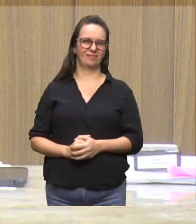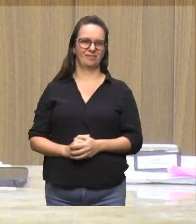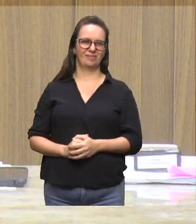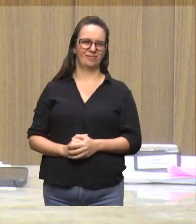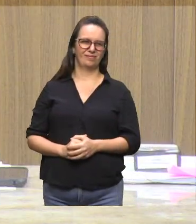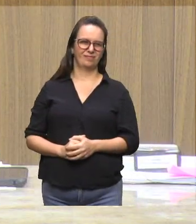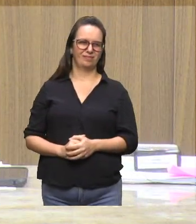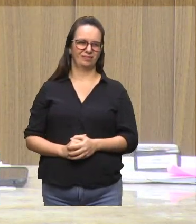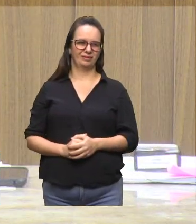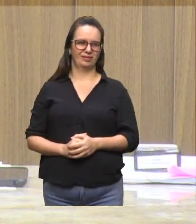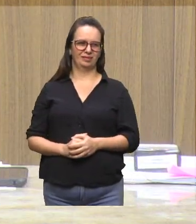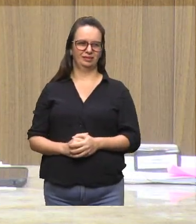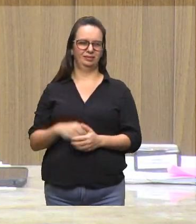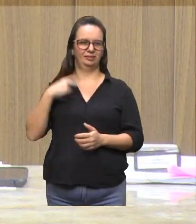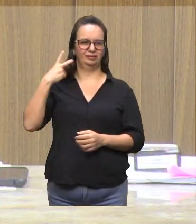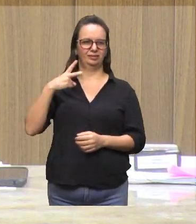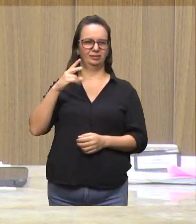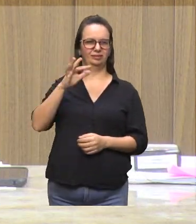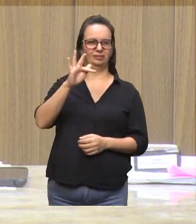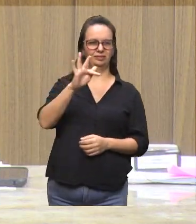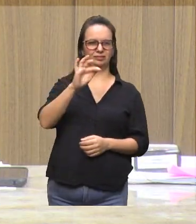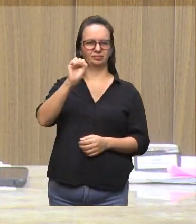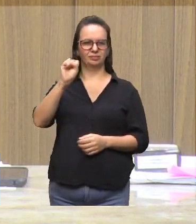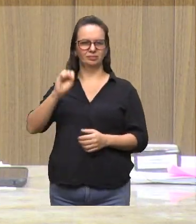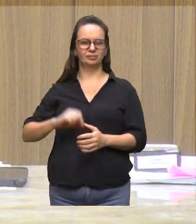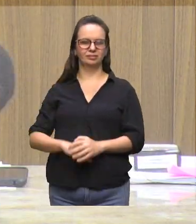vereador Fernando Cirque.